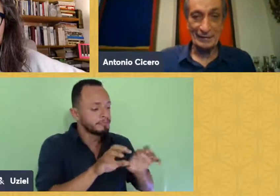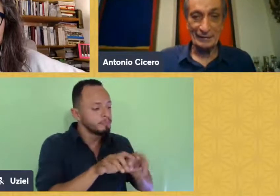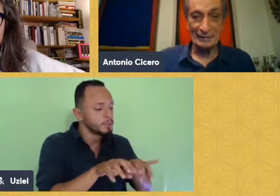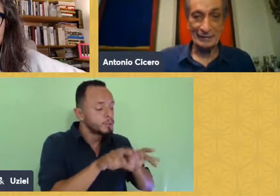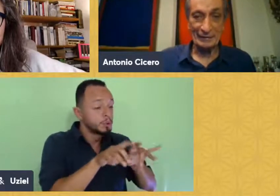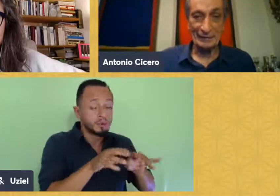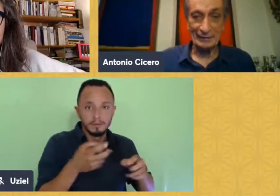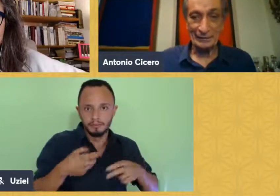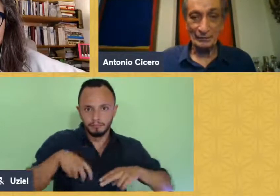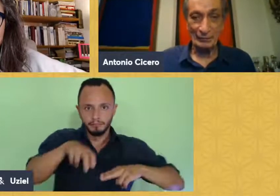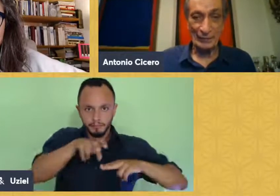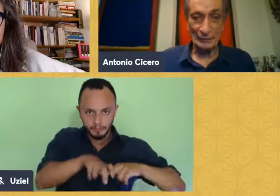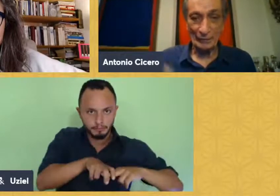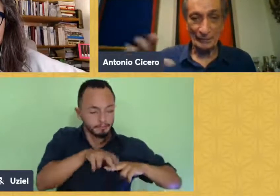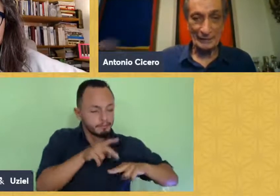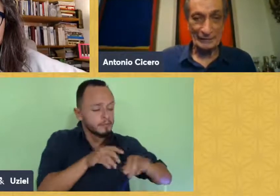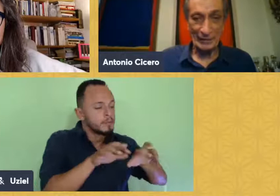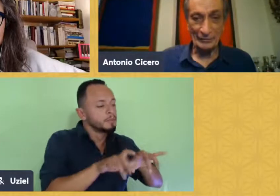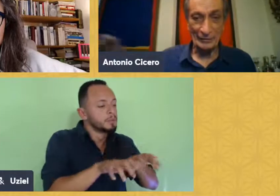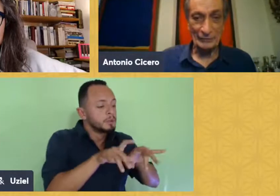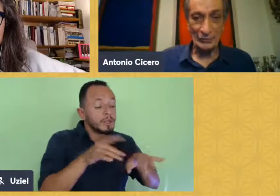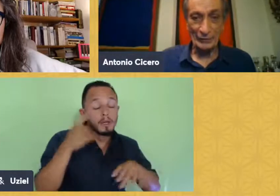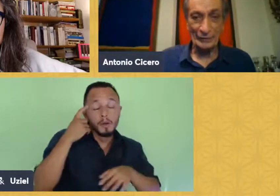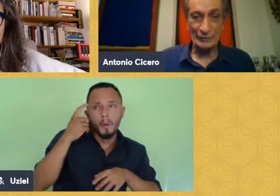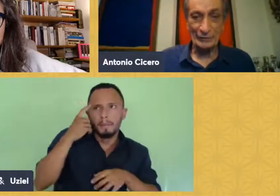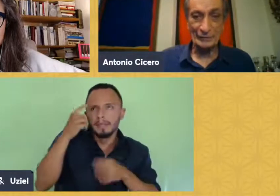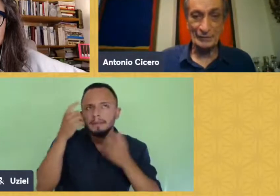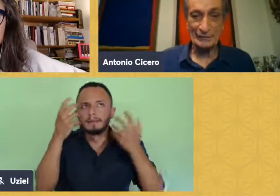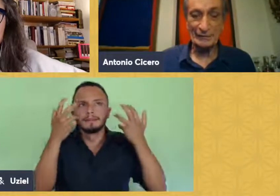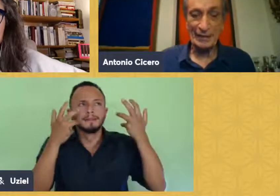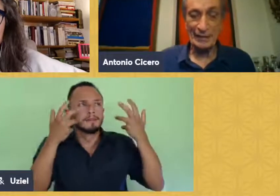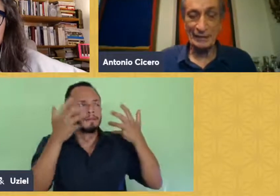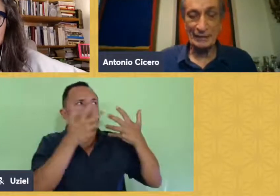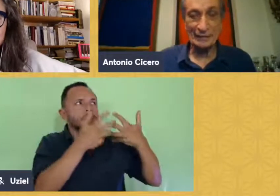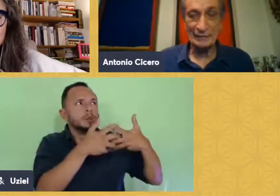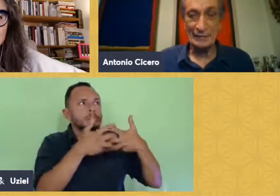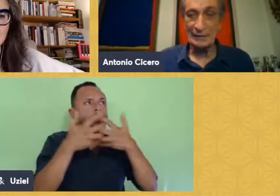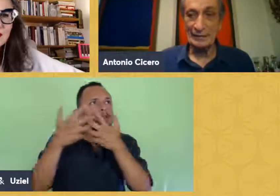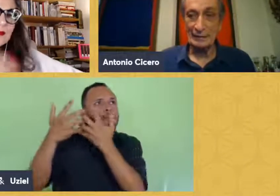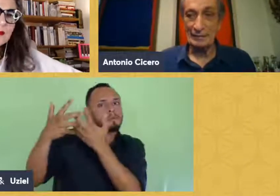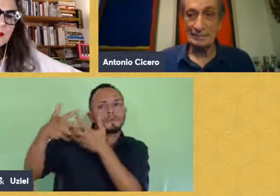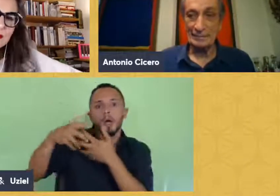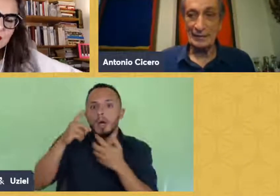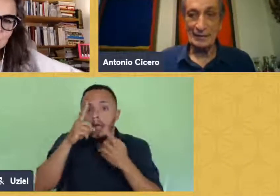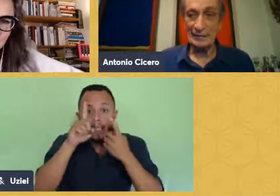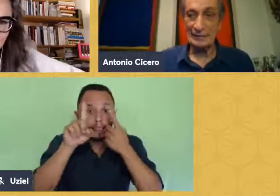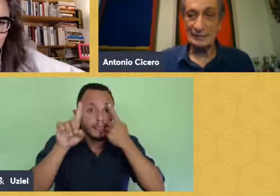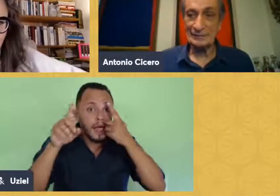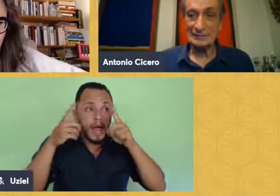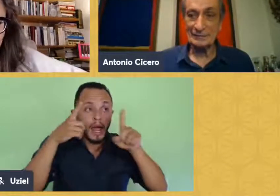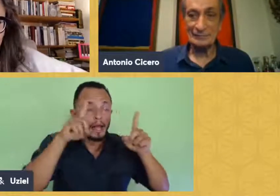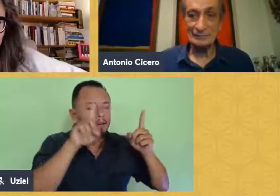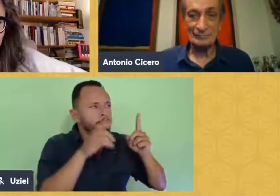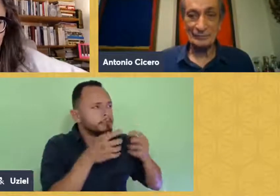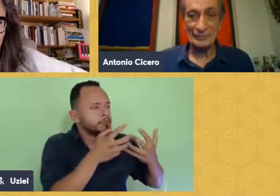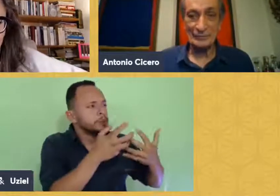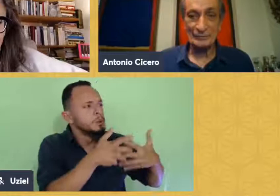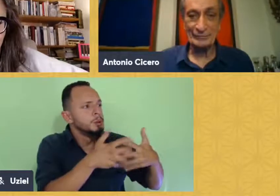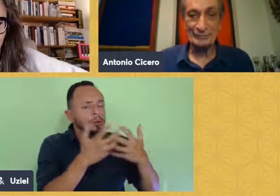mesa e começo a pensar umas coisas, umas ideias, mas